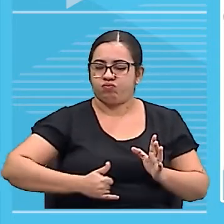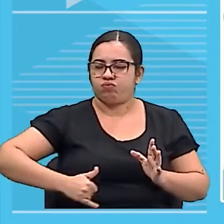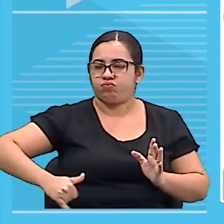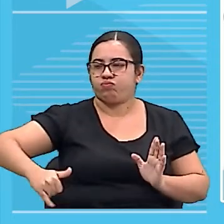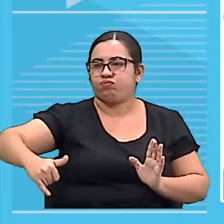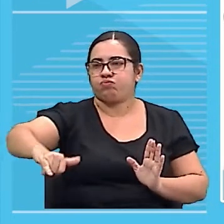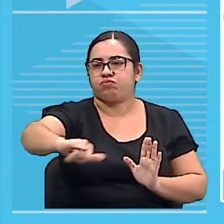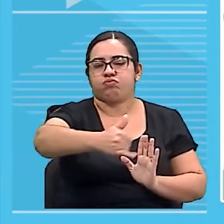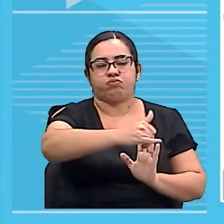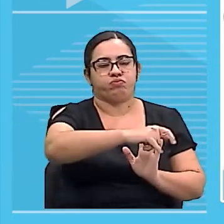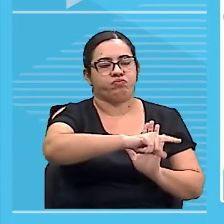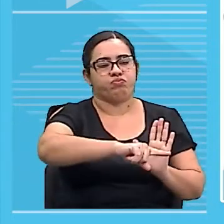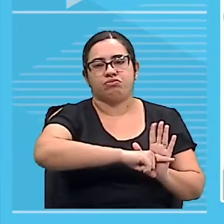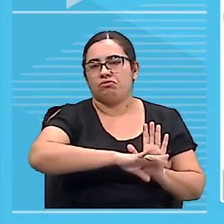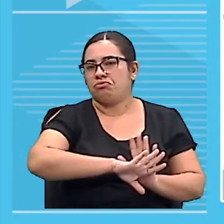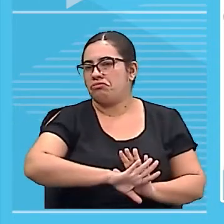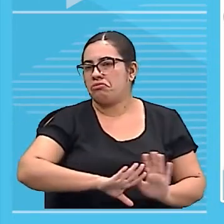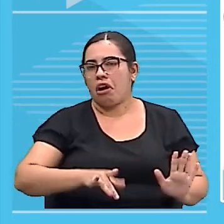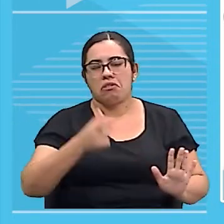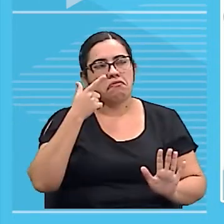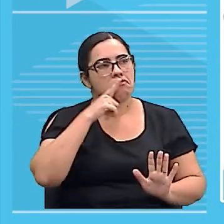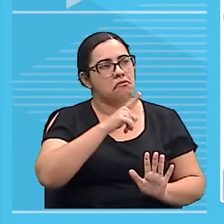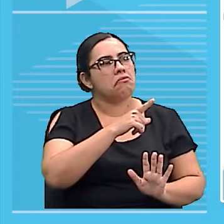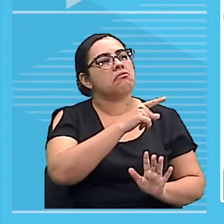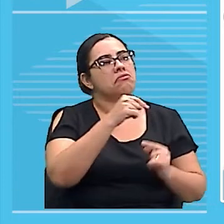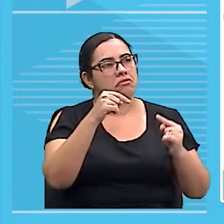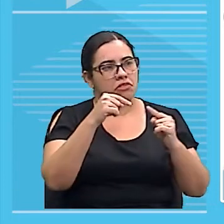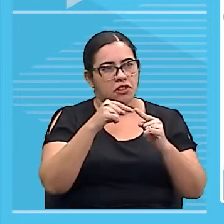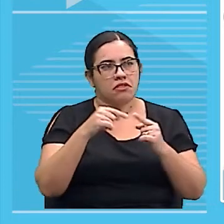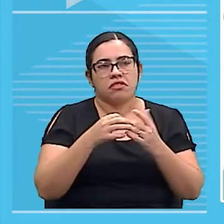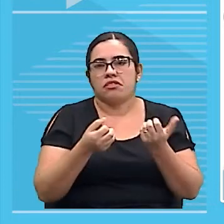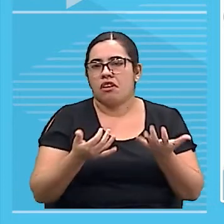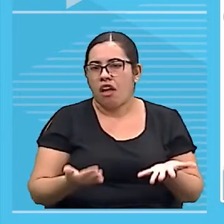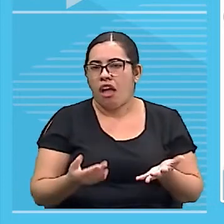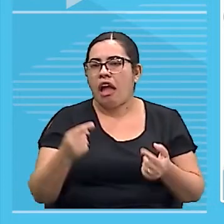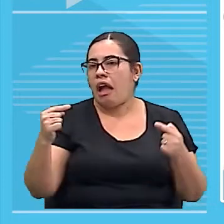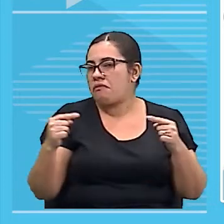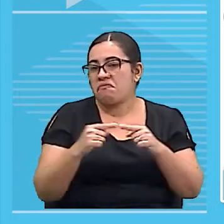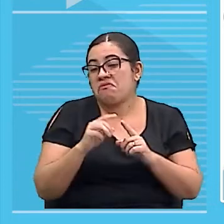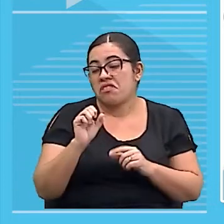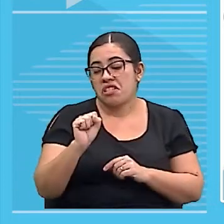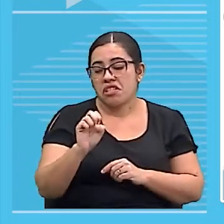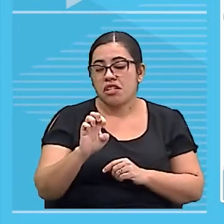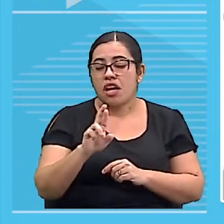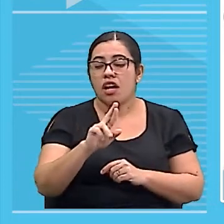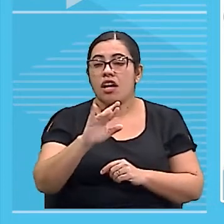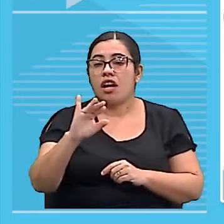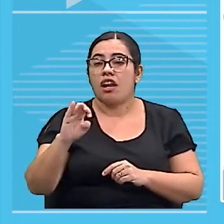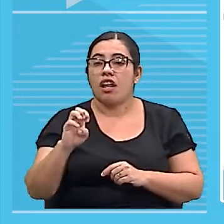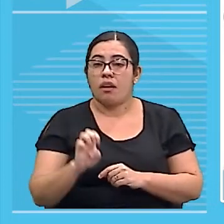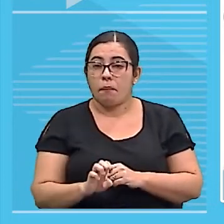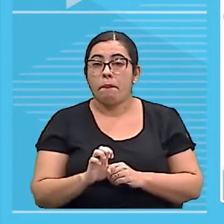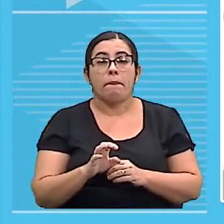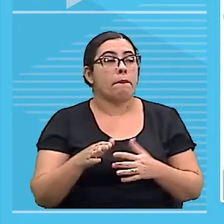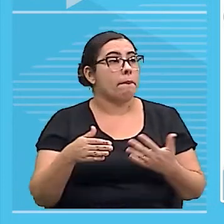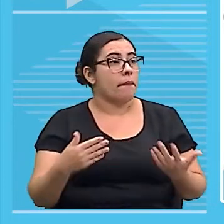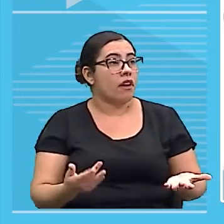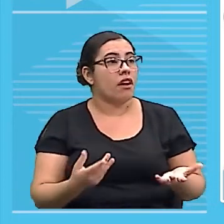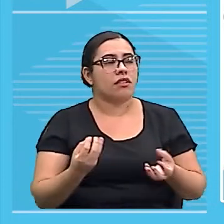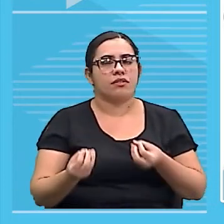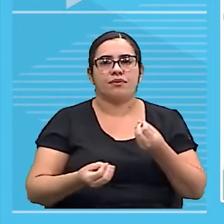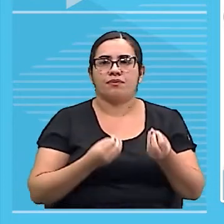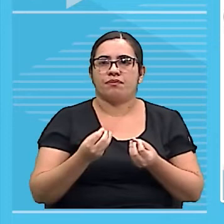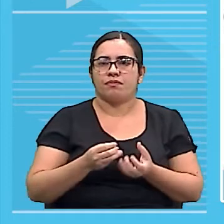negativo bom então essa Associação aqui seria em série se é uma associação